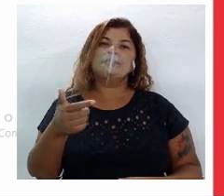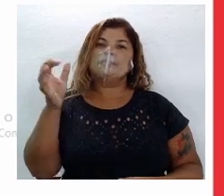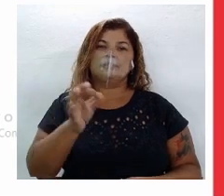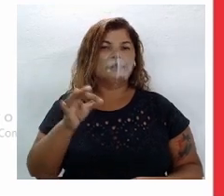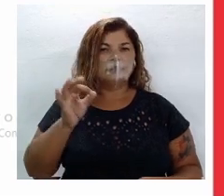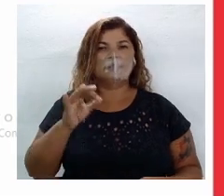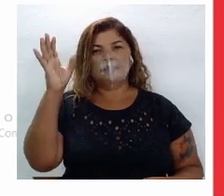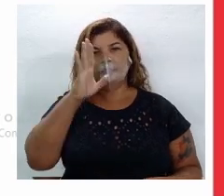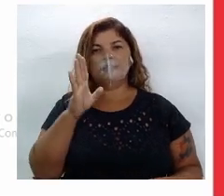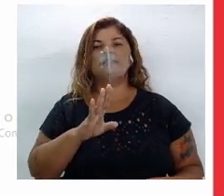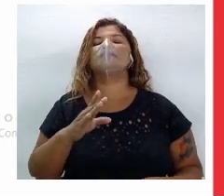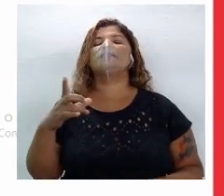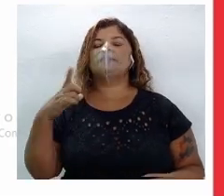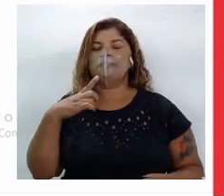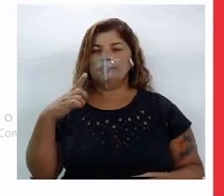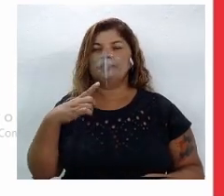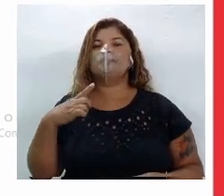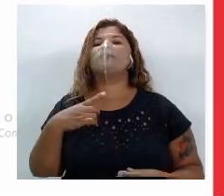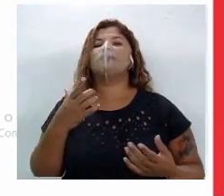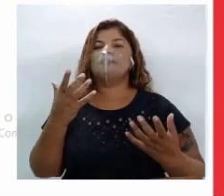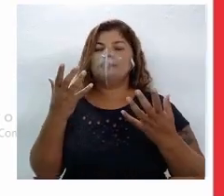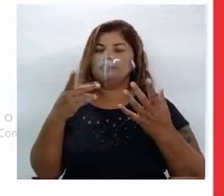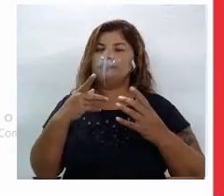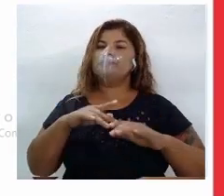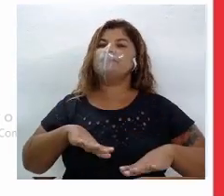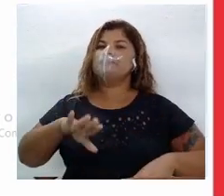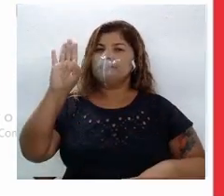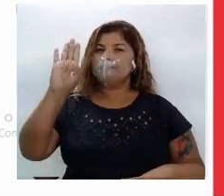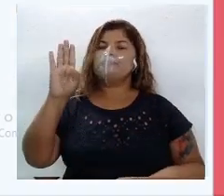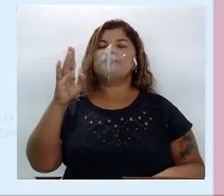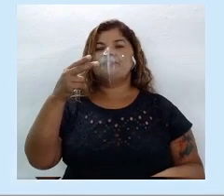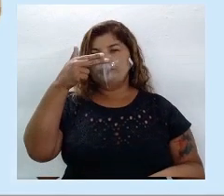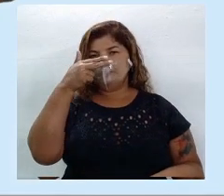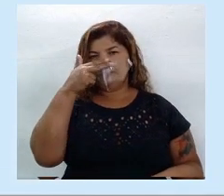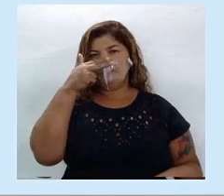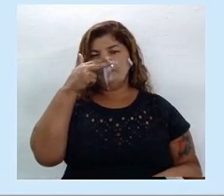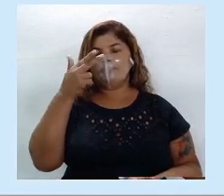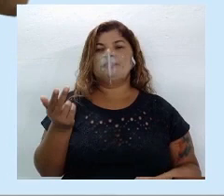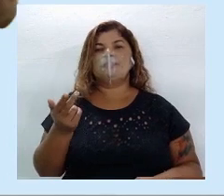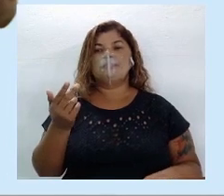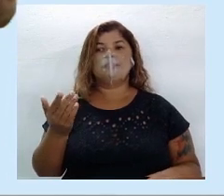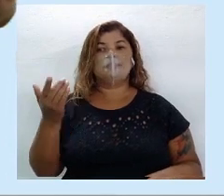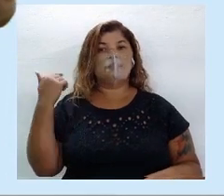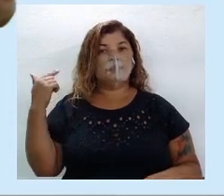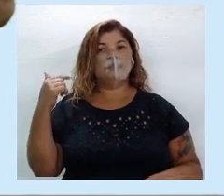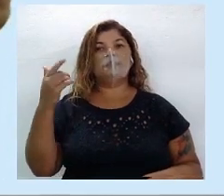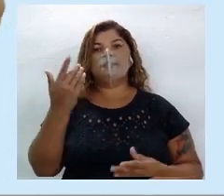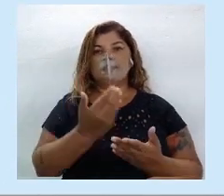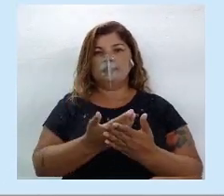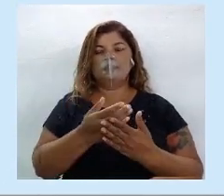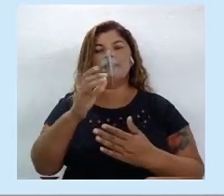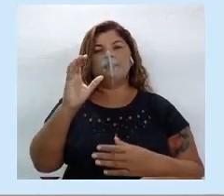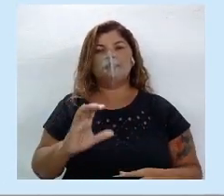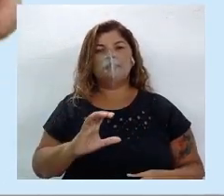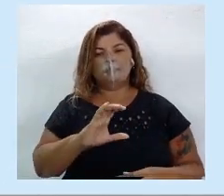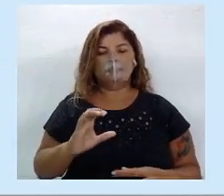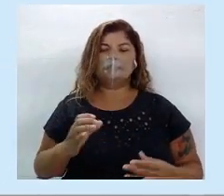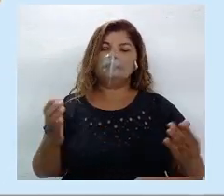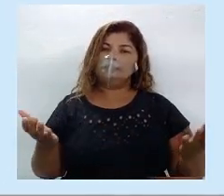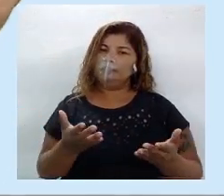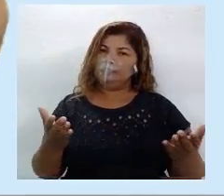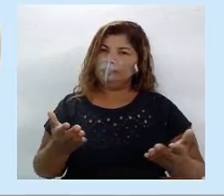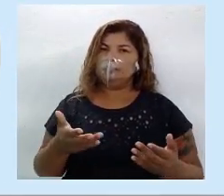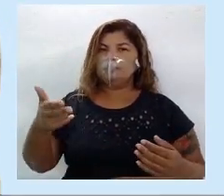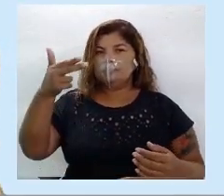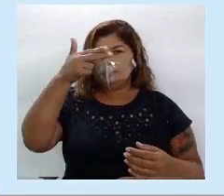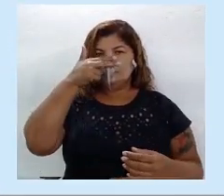dos brasileiros se declaram protestantes. Lembrem-se que na última aula nós estudamos os católicos, hoje